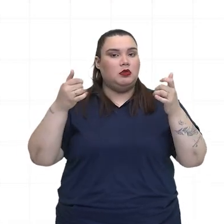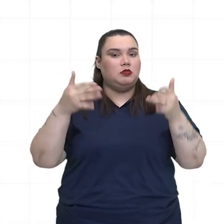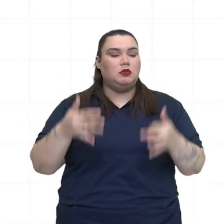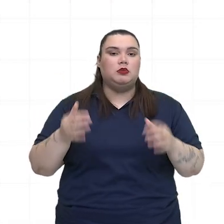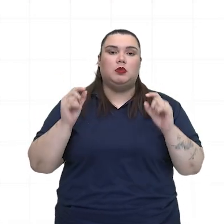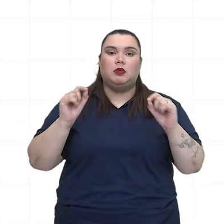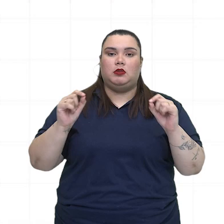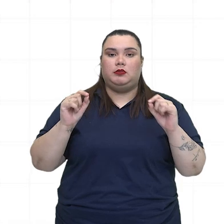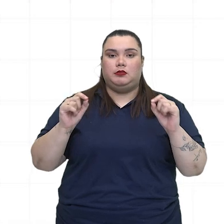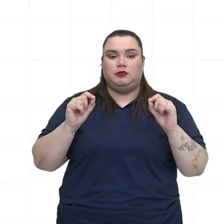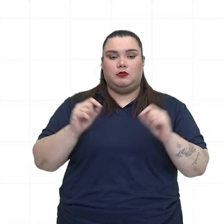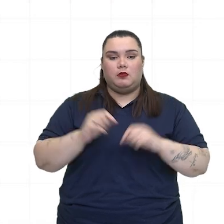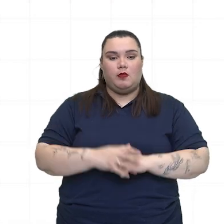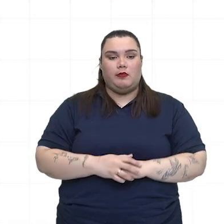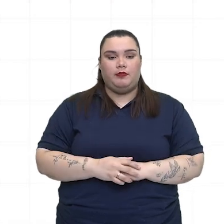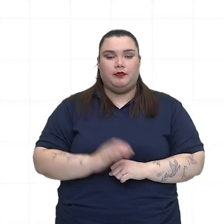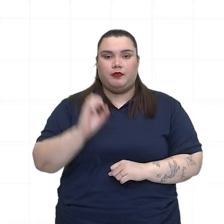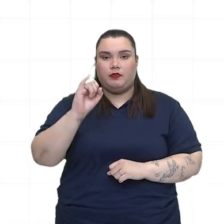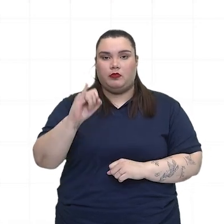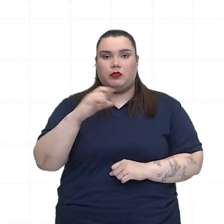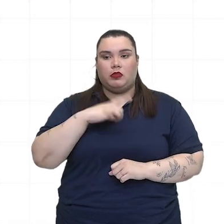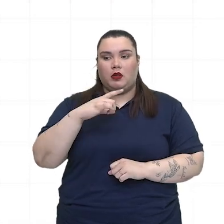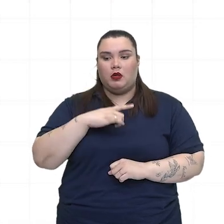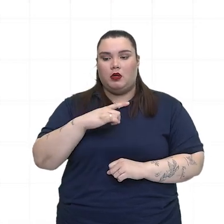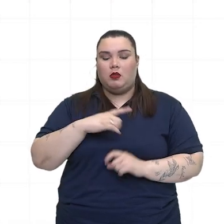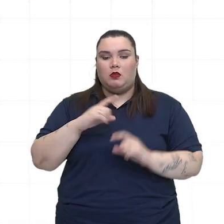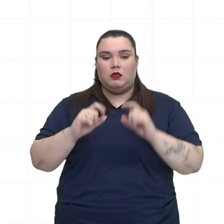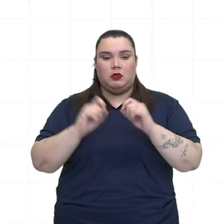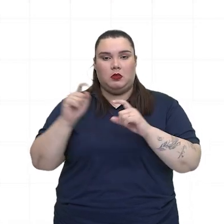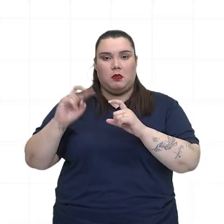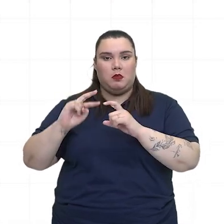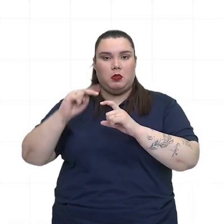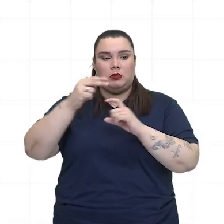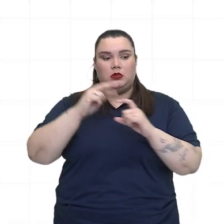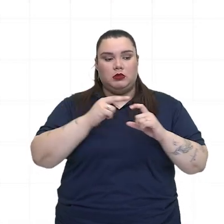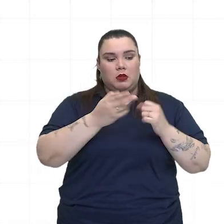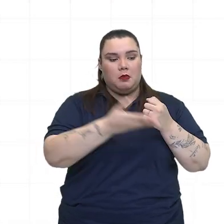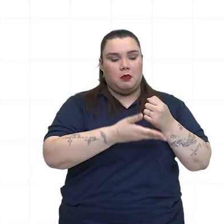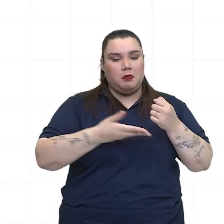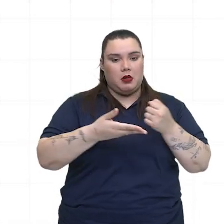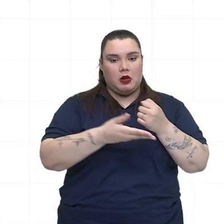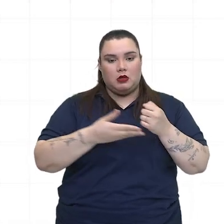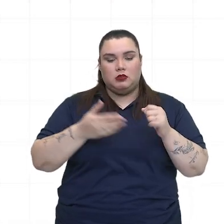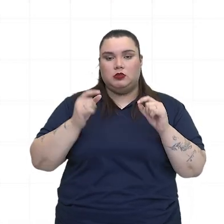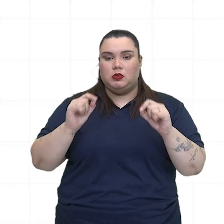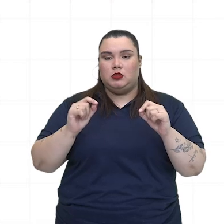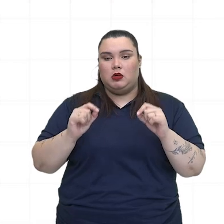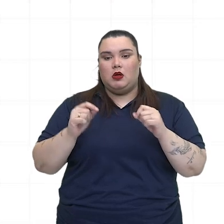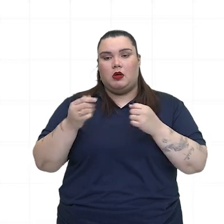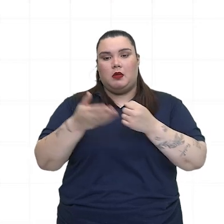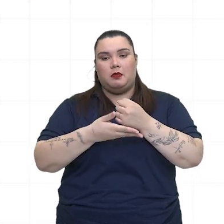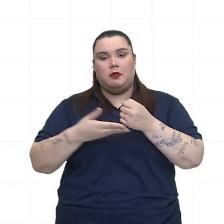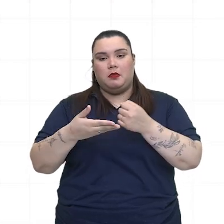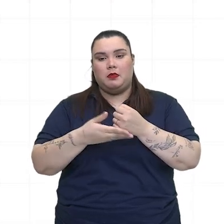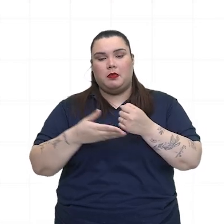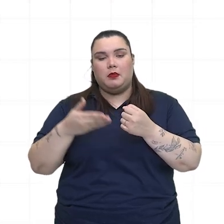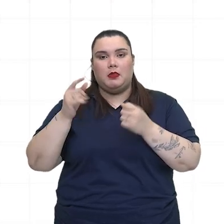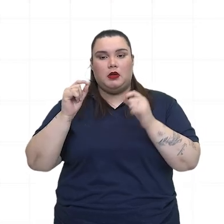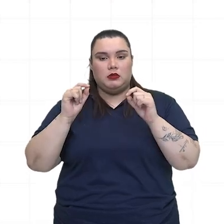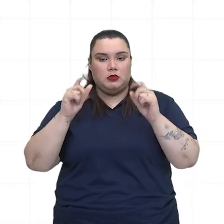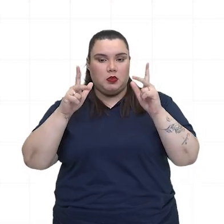seguinte: quando temos um produto de potência de mesma base, o procedimento a ser feito é o